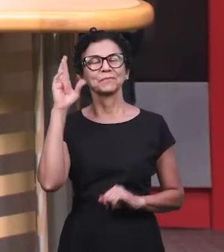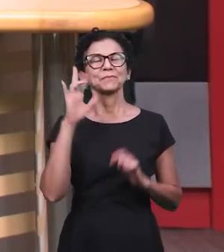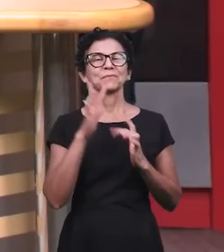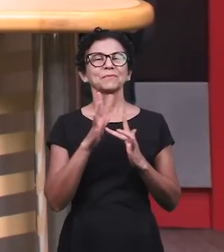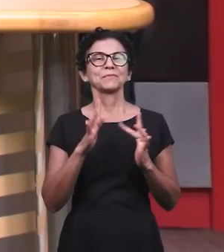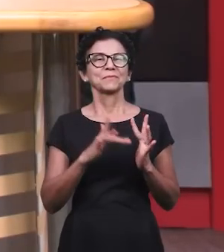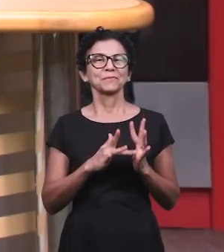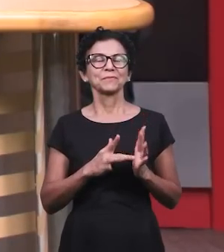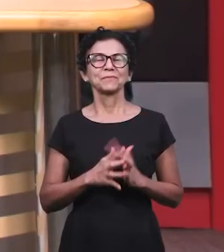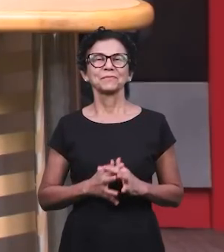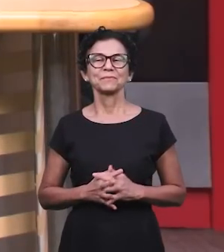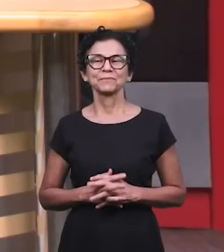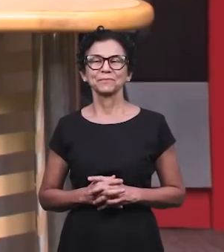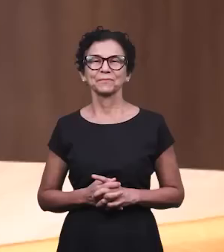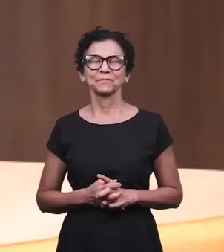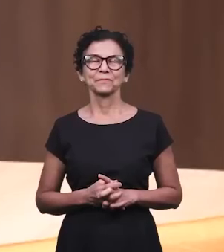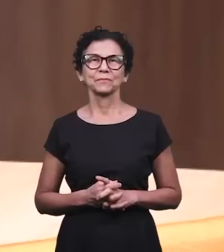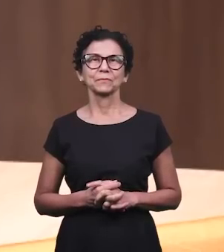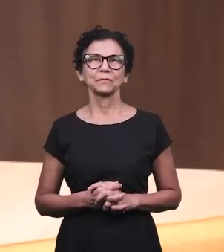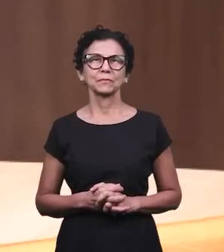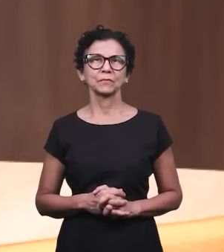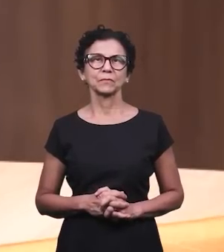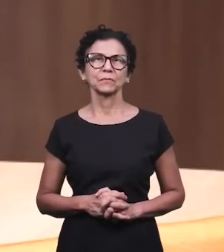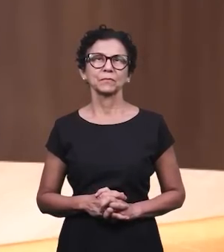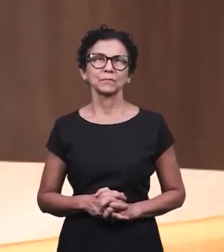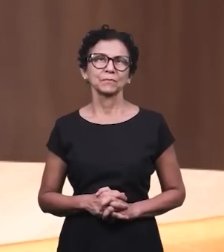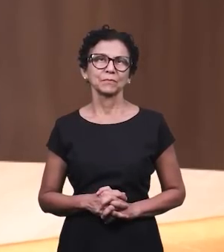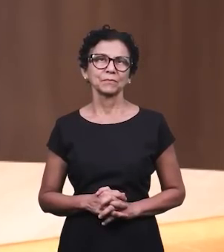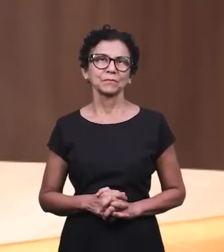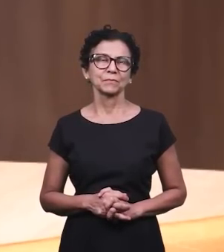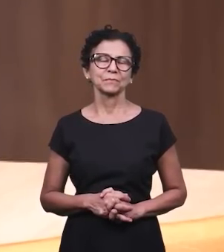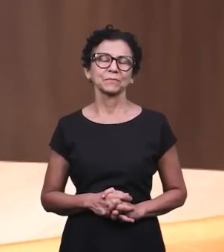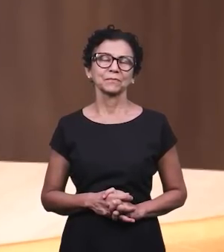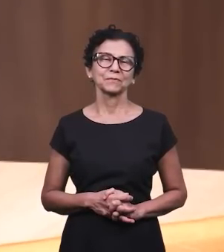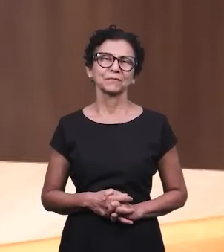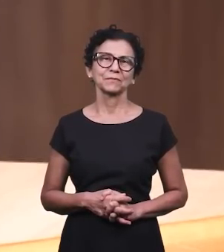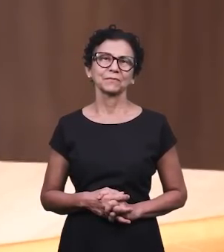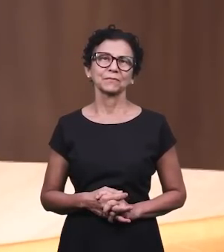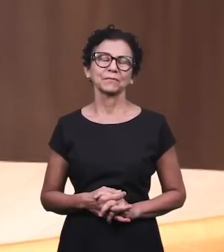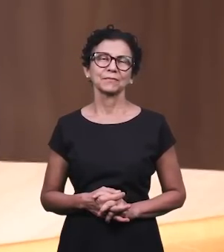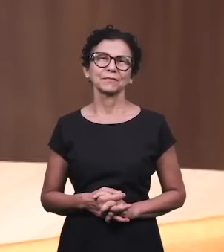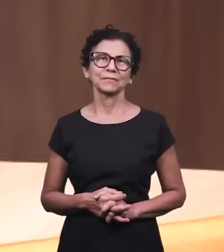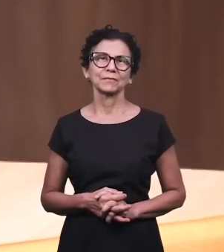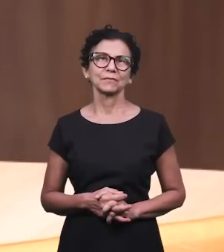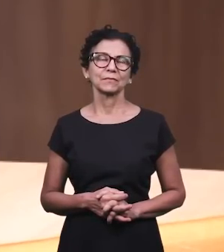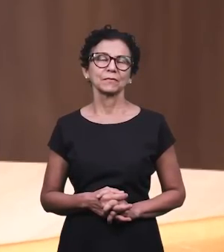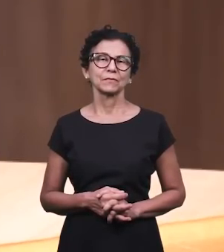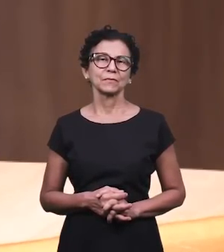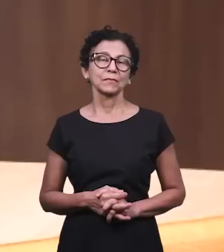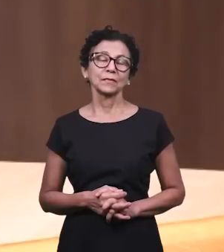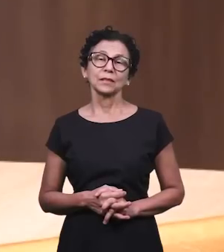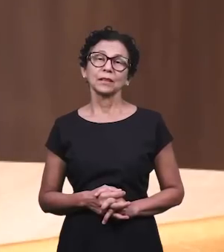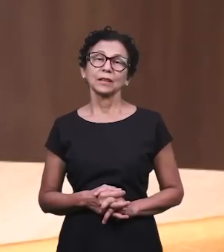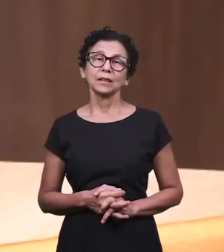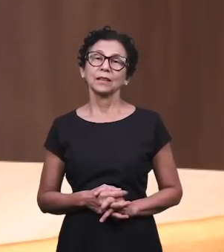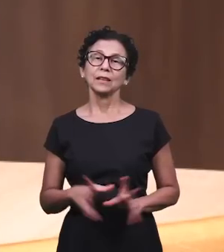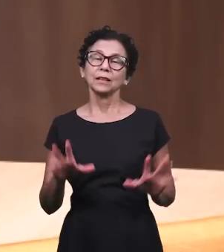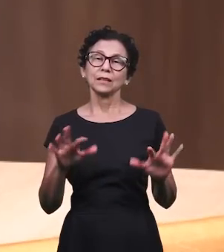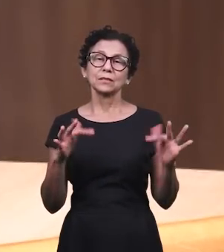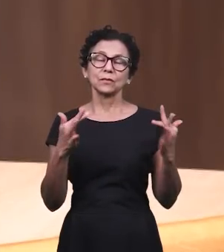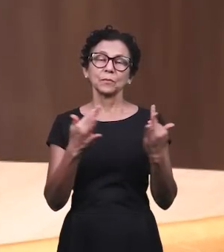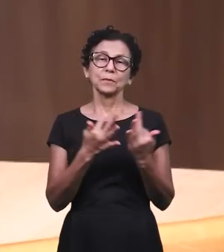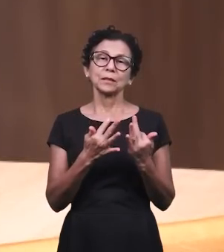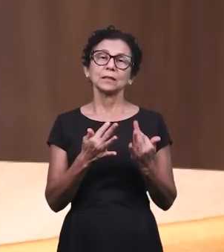Paz do Senhor a todos. Então, encerrando e dizer aos pais, aos familiares que estão